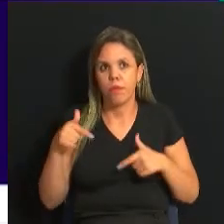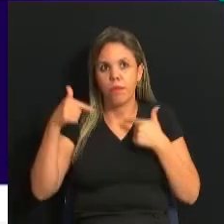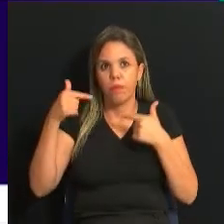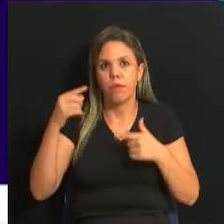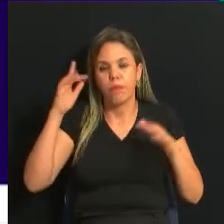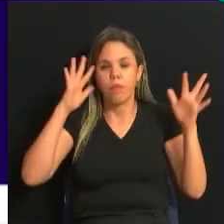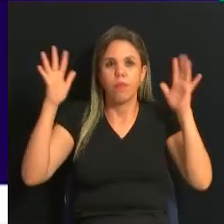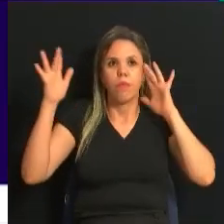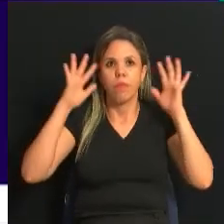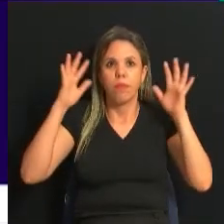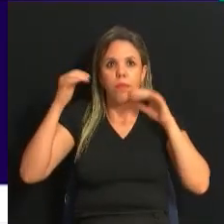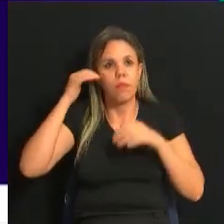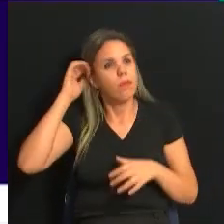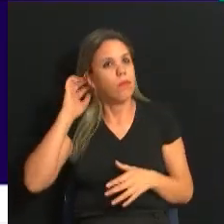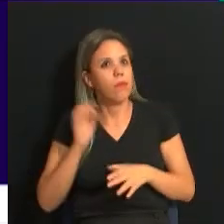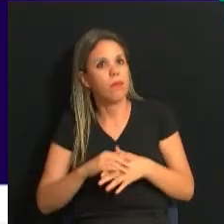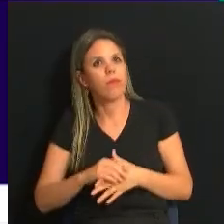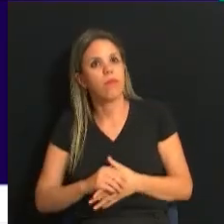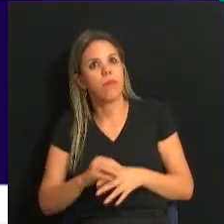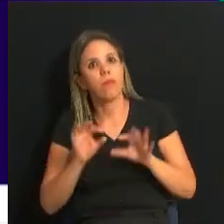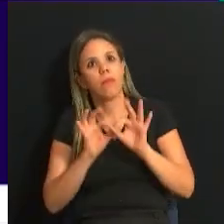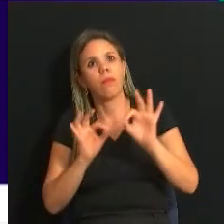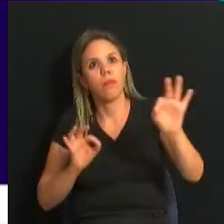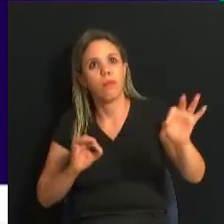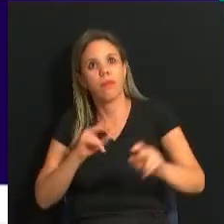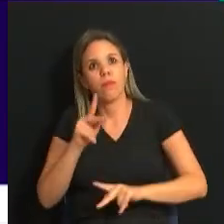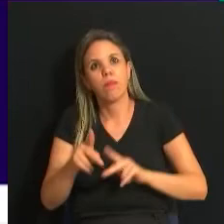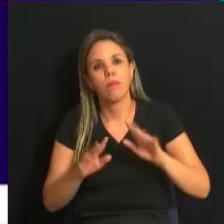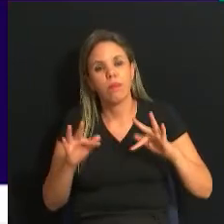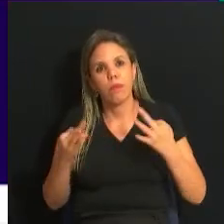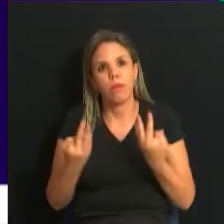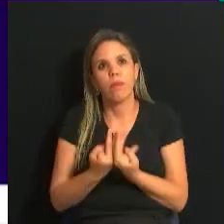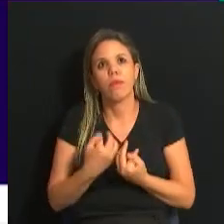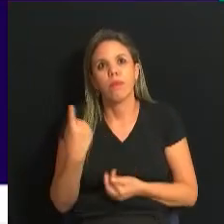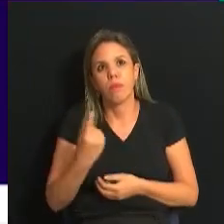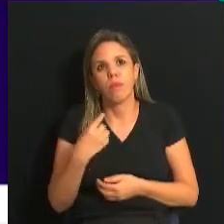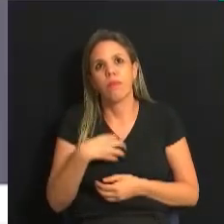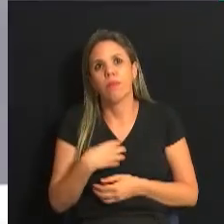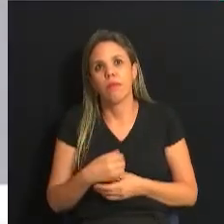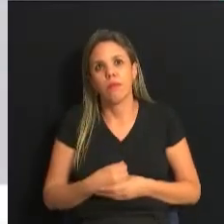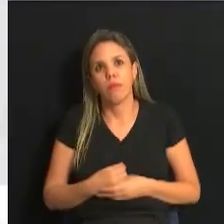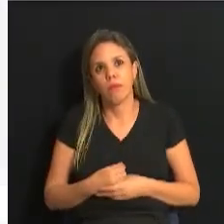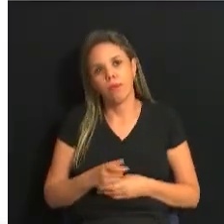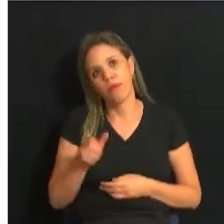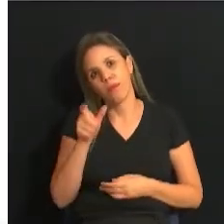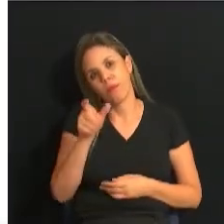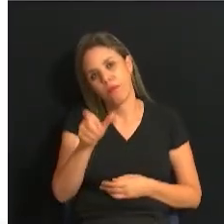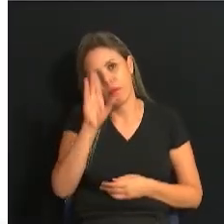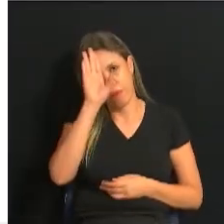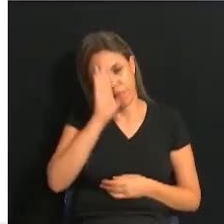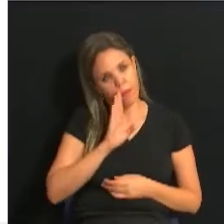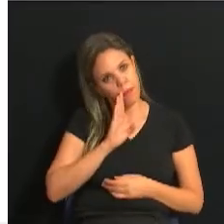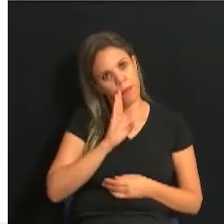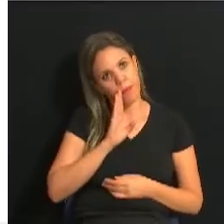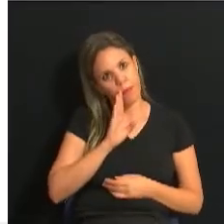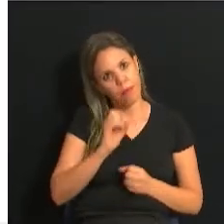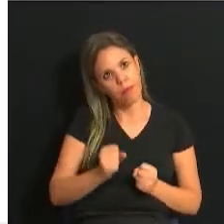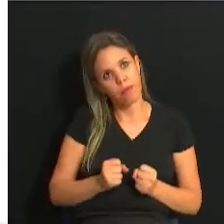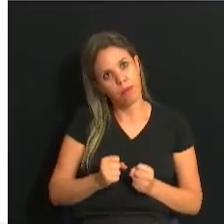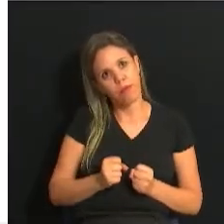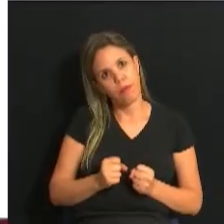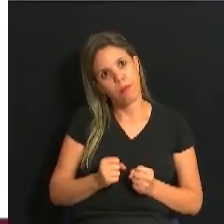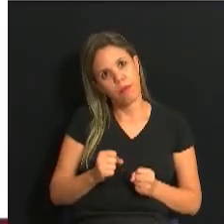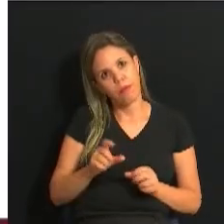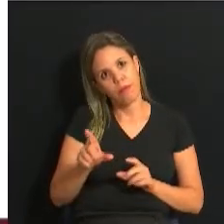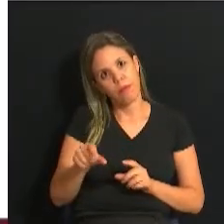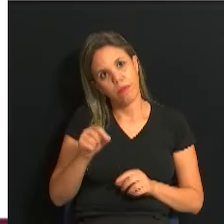imaginário, com a distância dos parentes convivendo com a solidão. Os ingressos são gratuitos e podem ser reservados